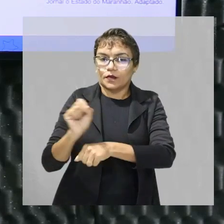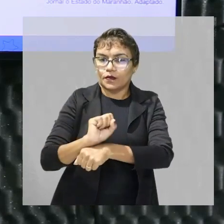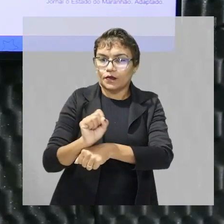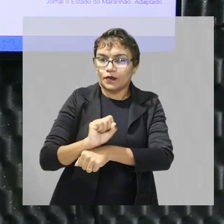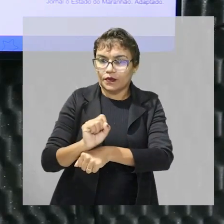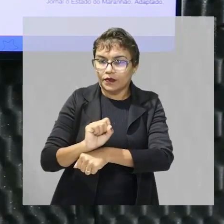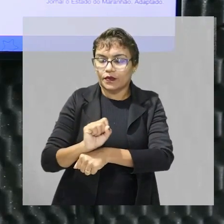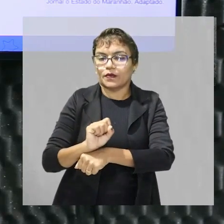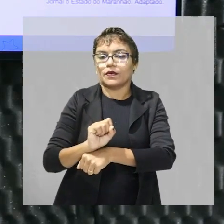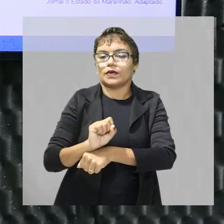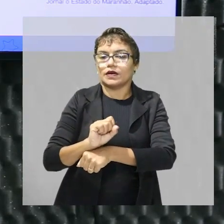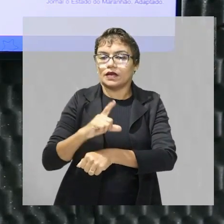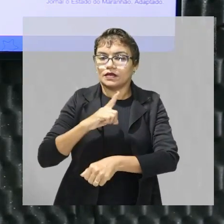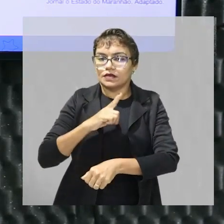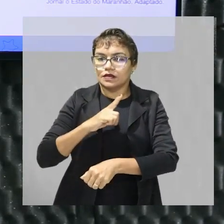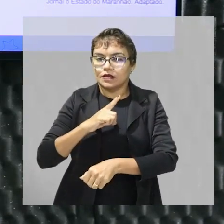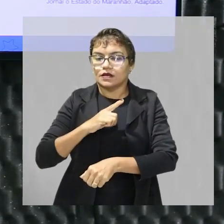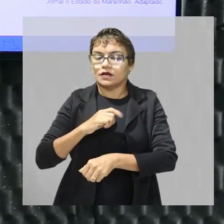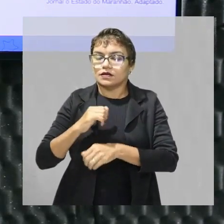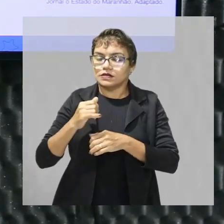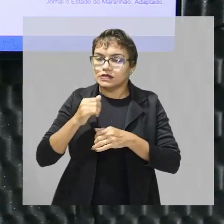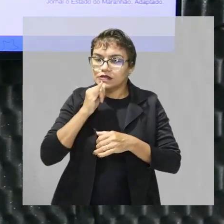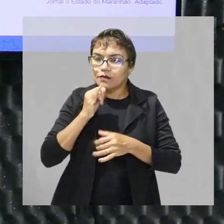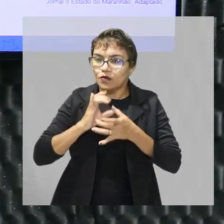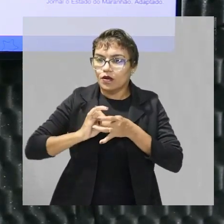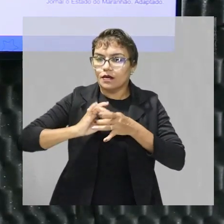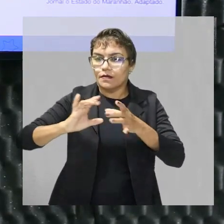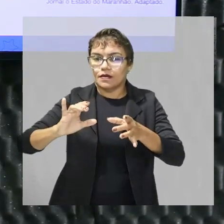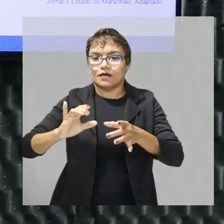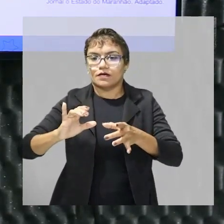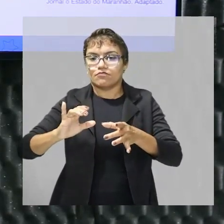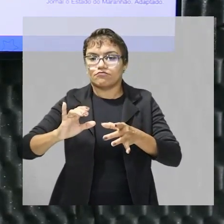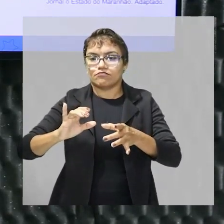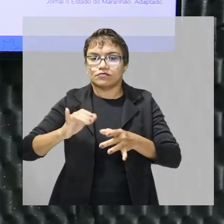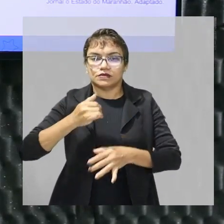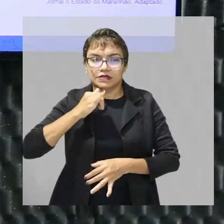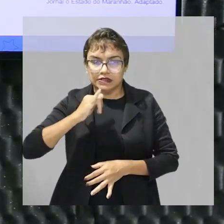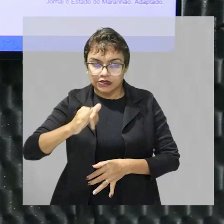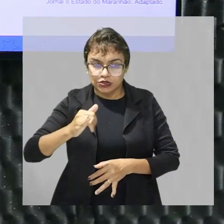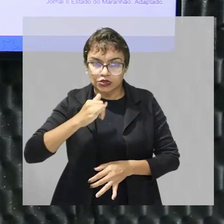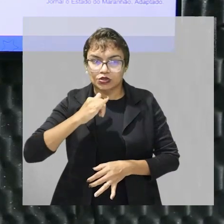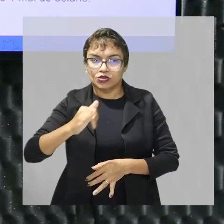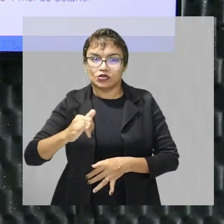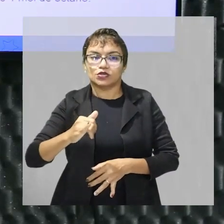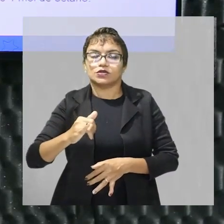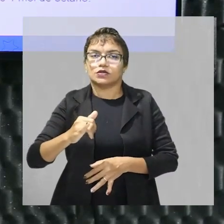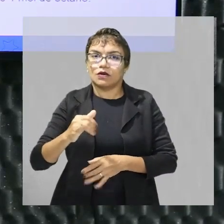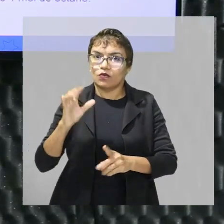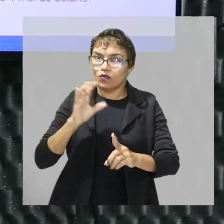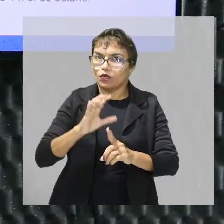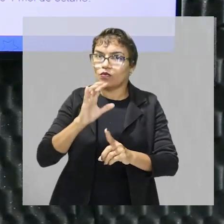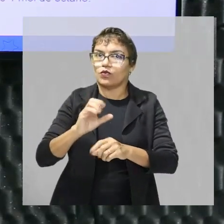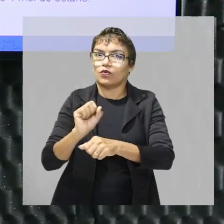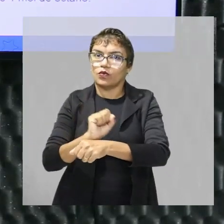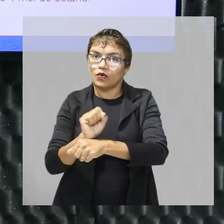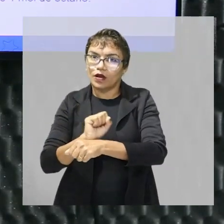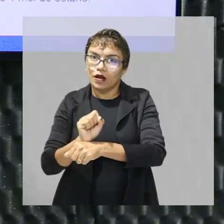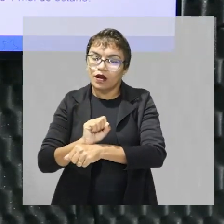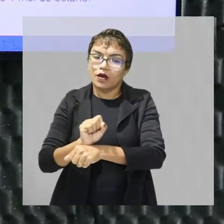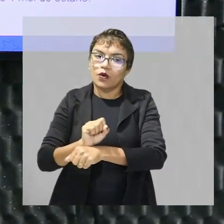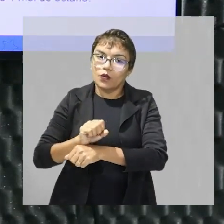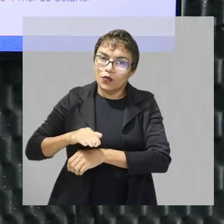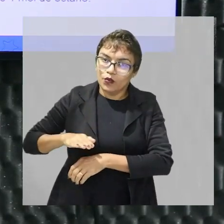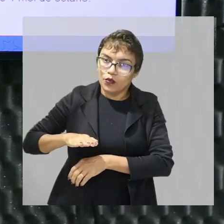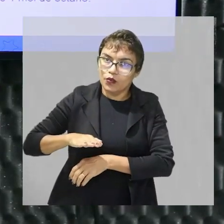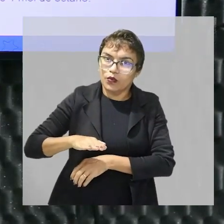sua combustão, libera energia, permitindo que o carro entre em movimento. Suponha